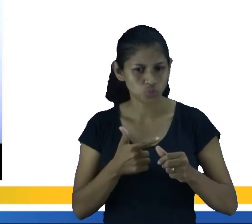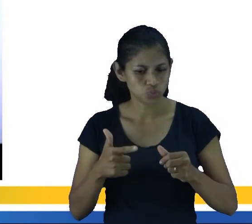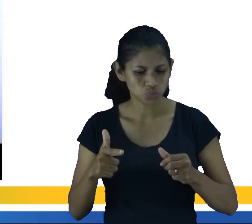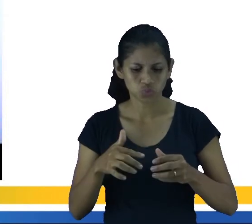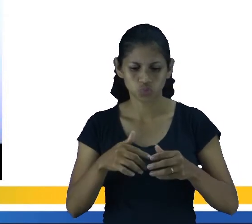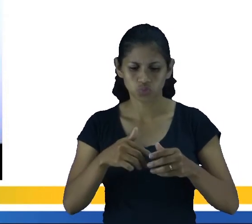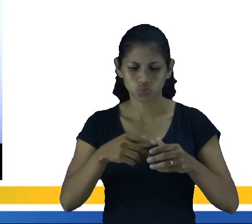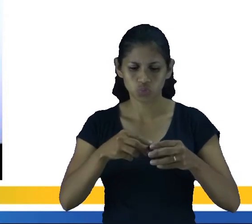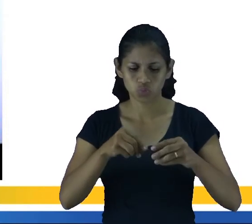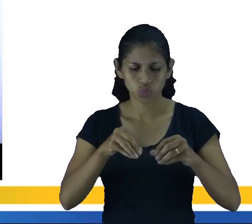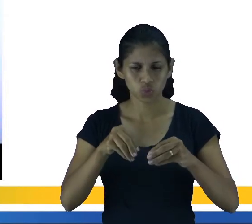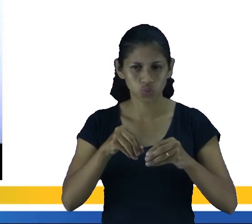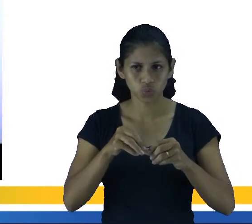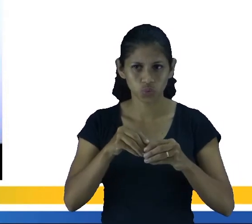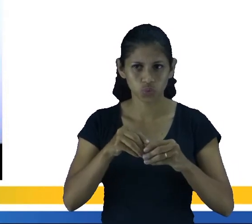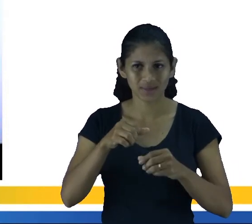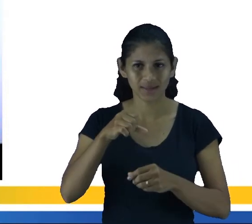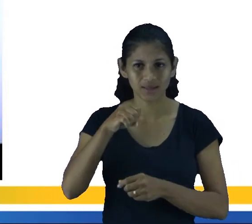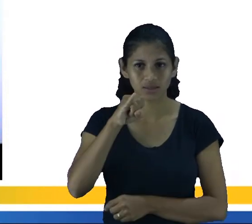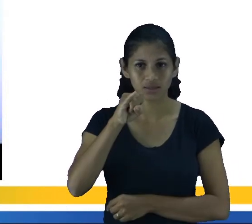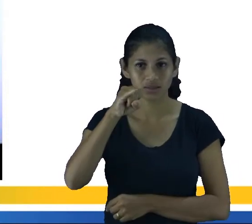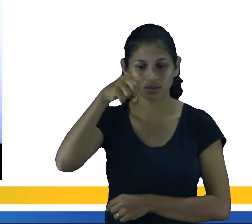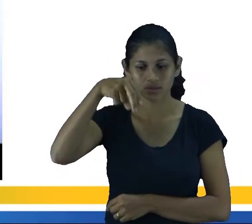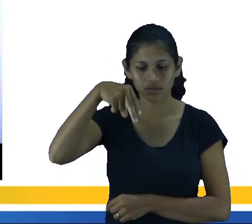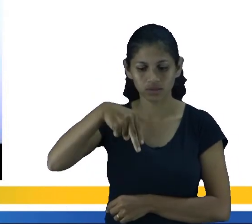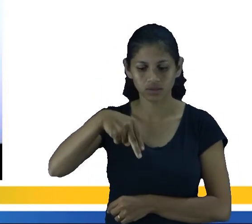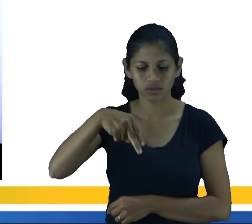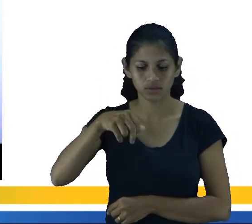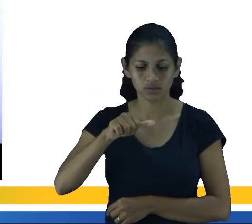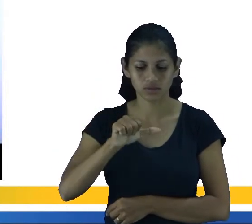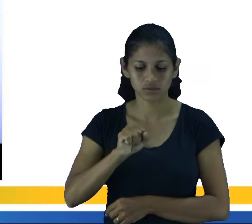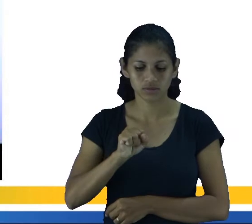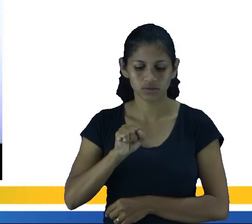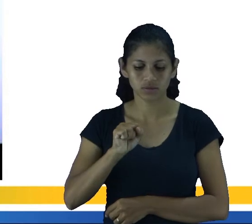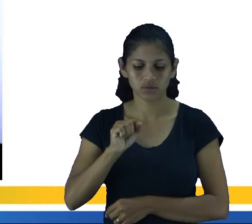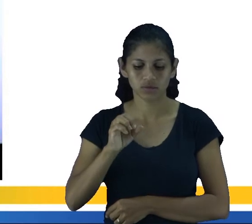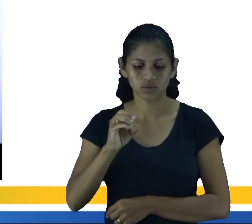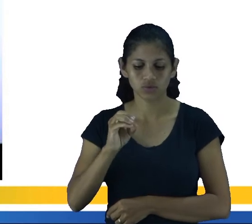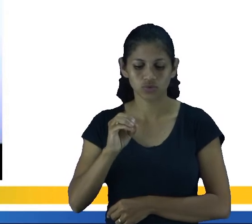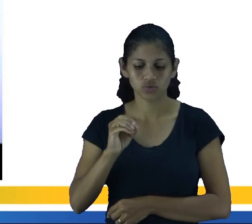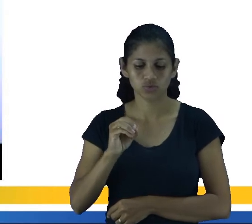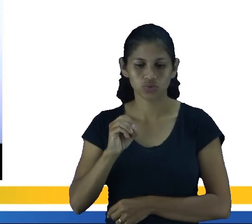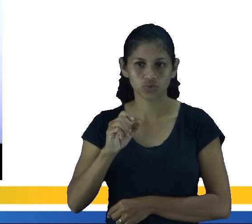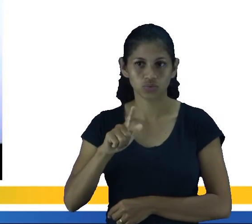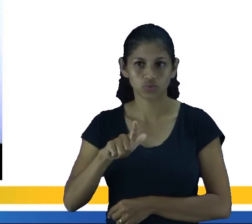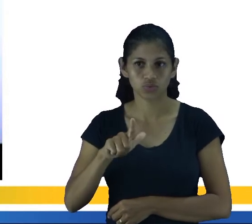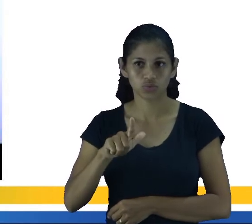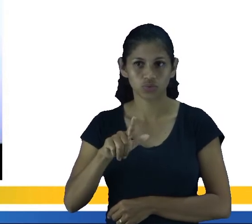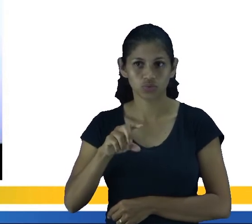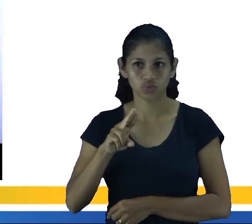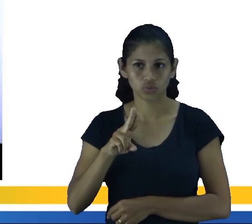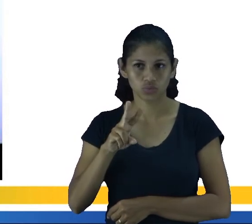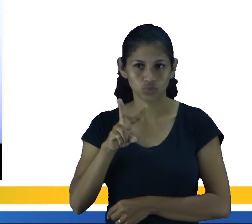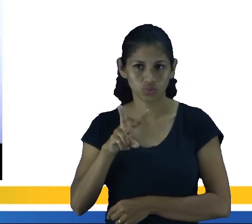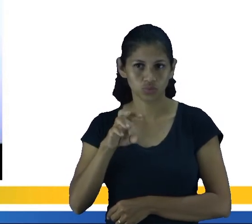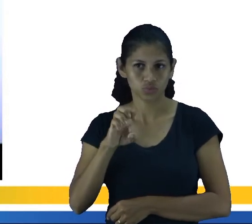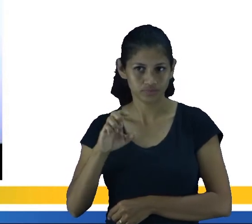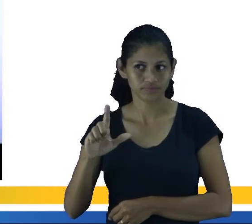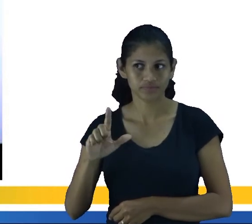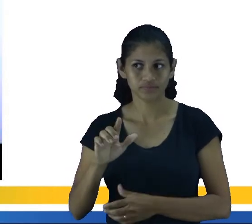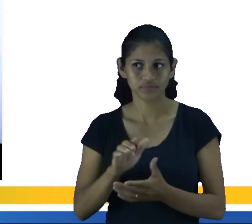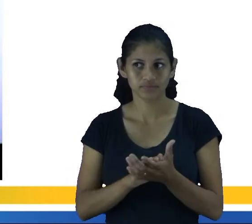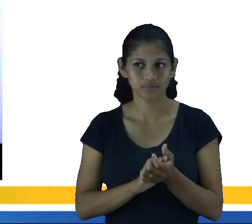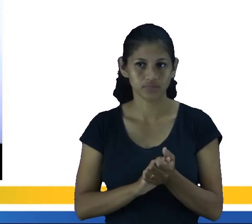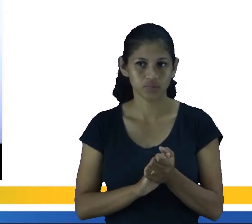Essa substância sólida que não vai se solubilizar aqui nesse solvente, tá? Então a gente tem vários exemplos ali de soluções